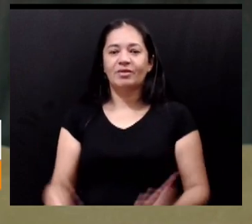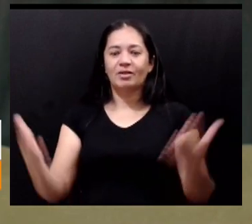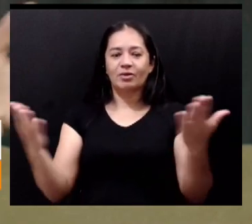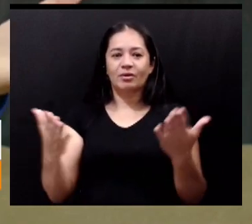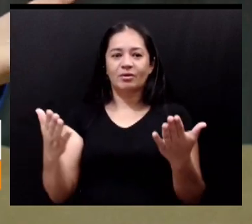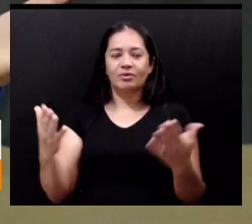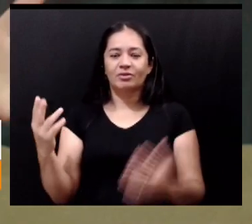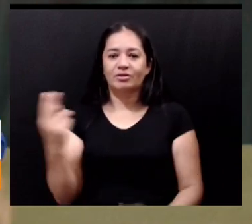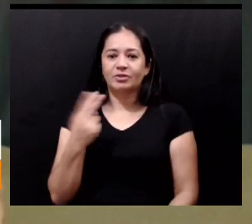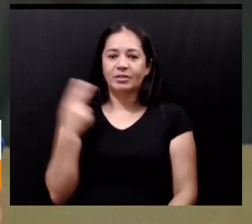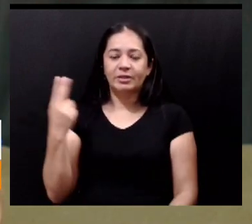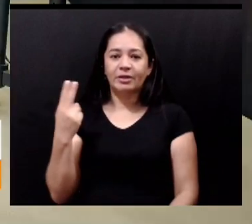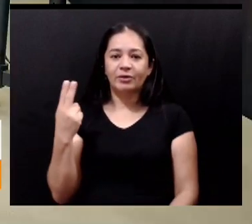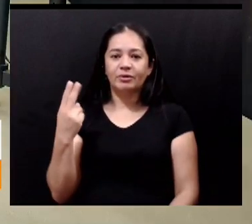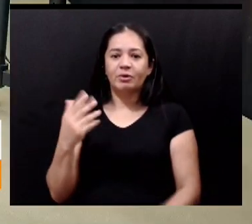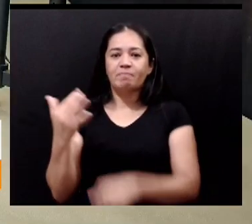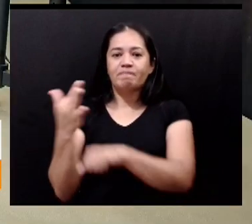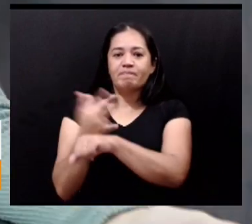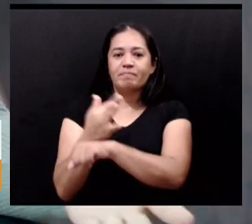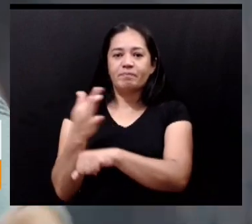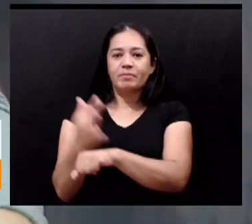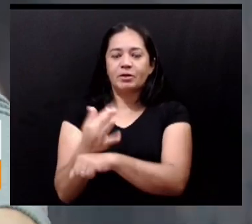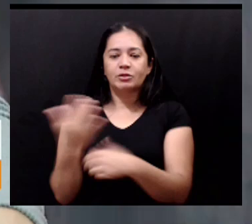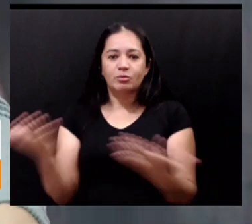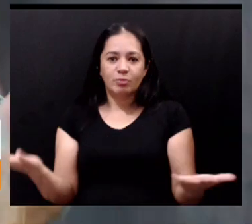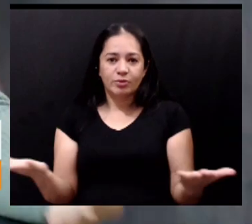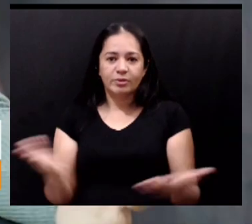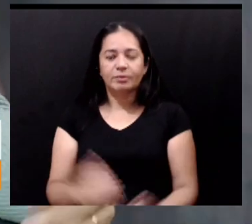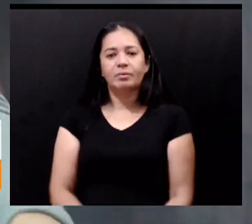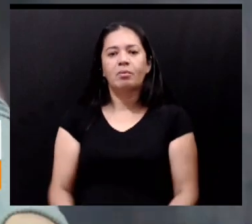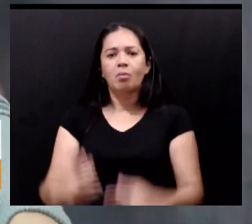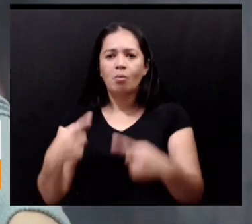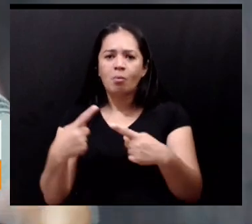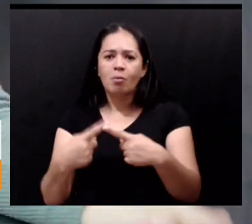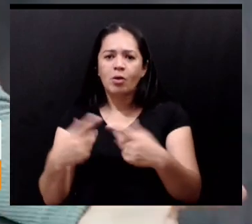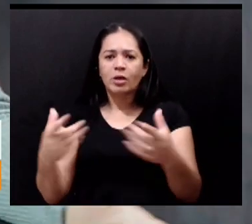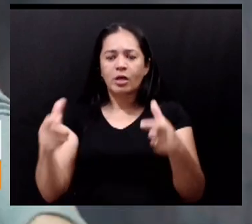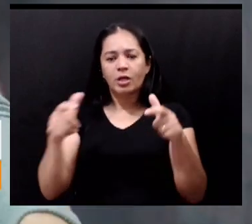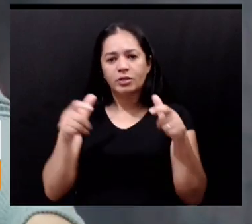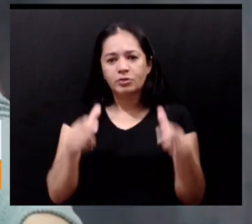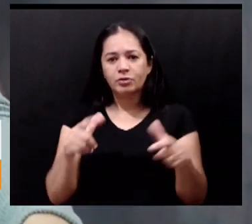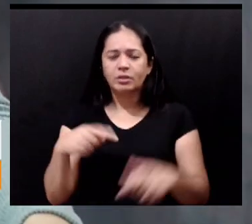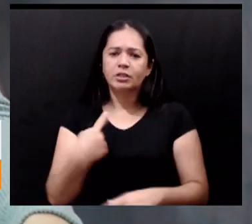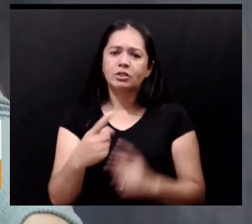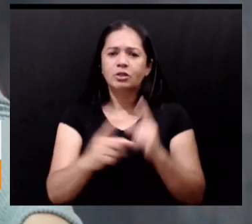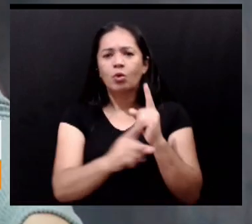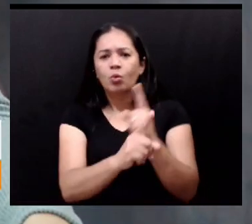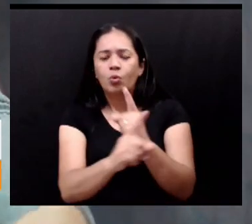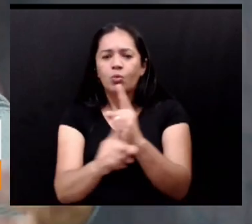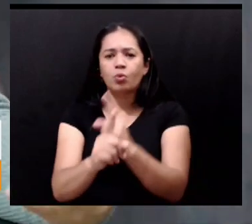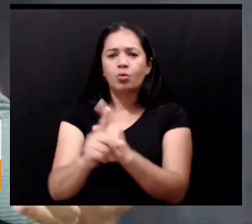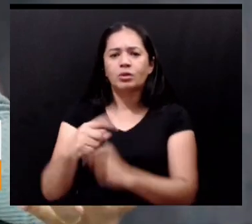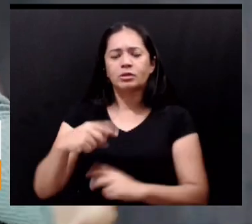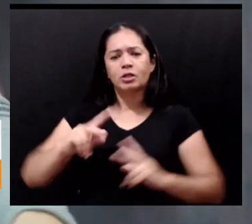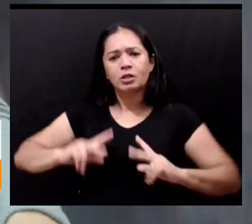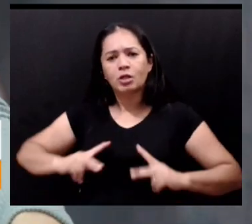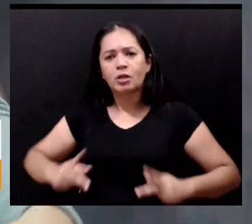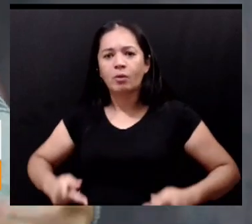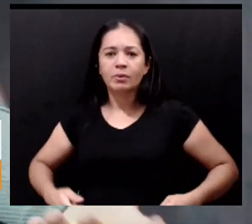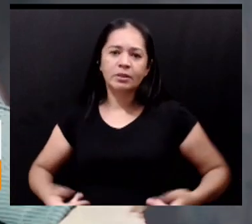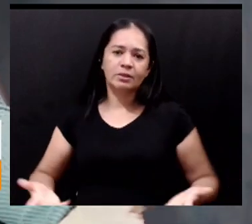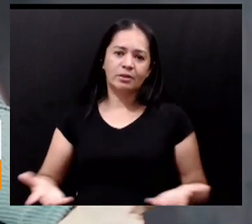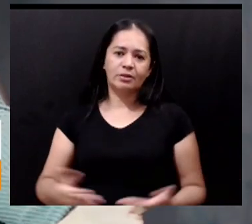É isso. E porque é nesse lugar que a gente se encontra, na nossa humanidade. E que bom,